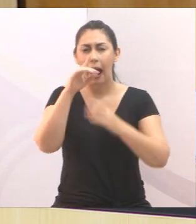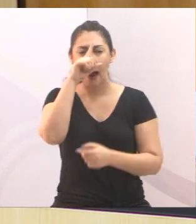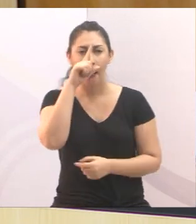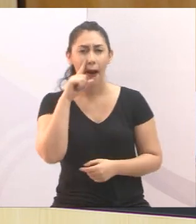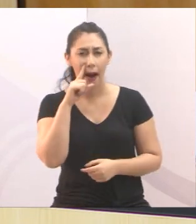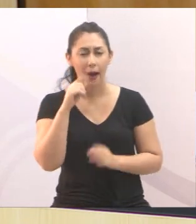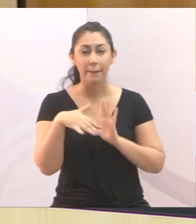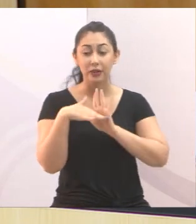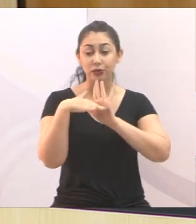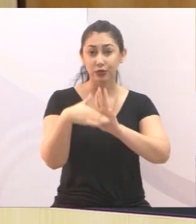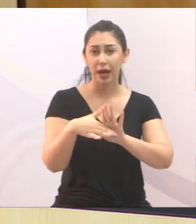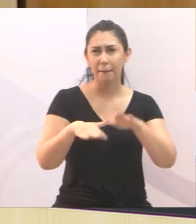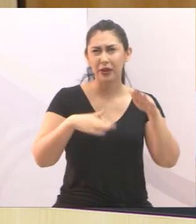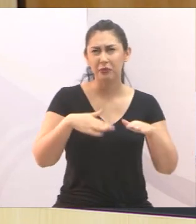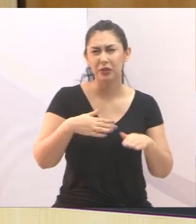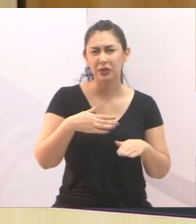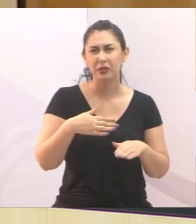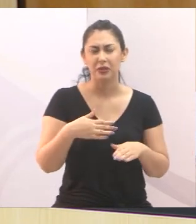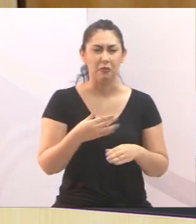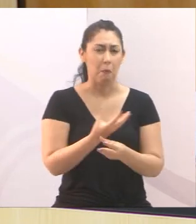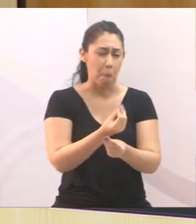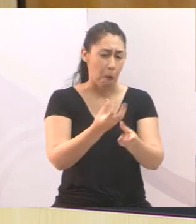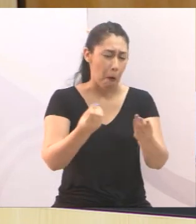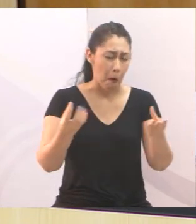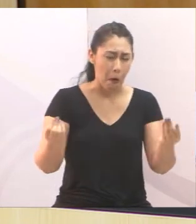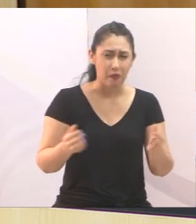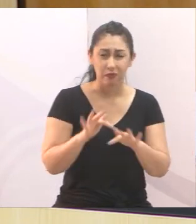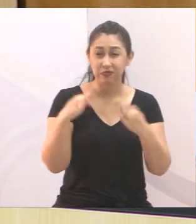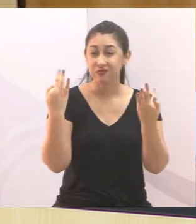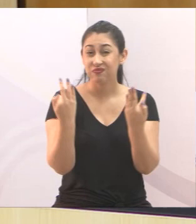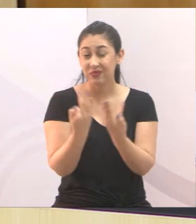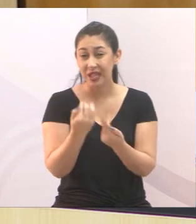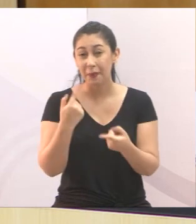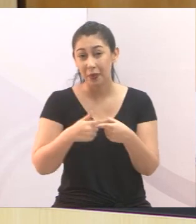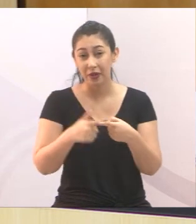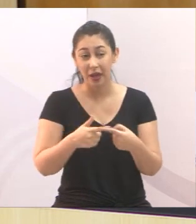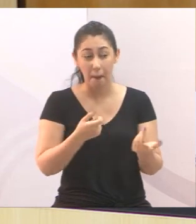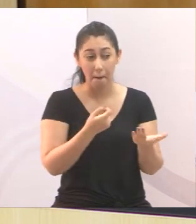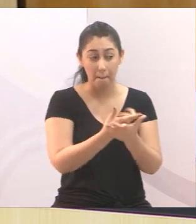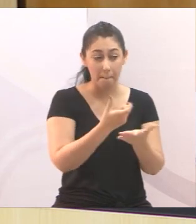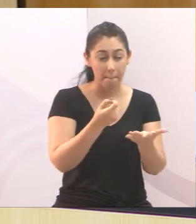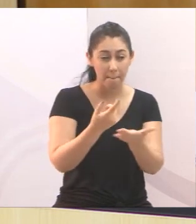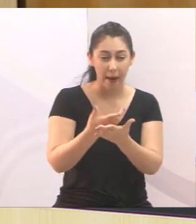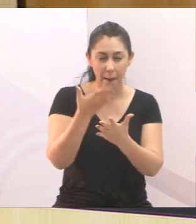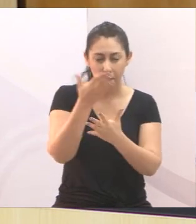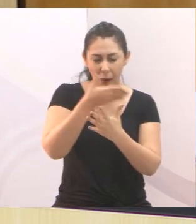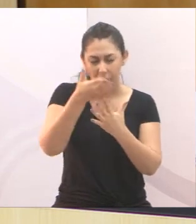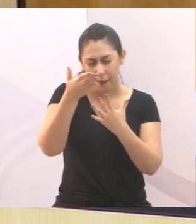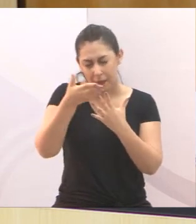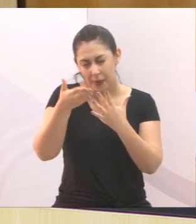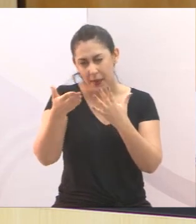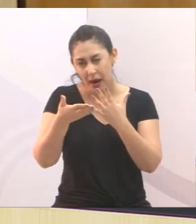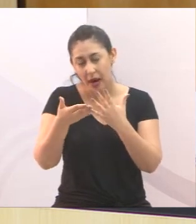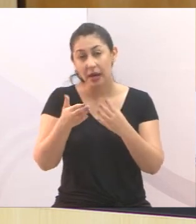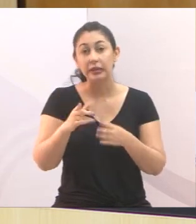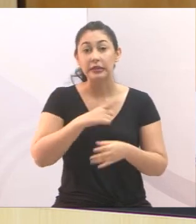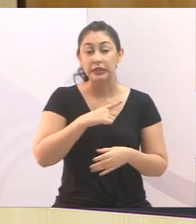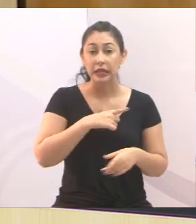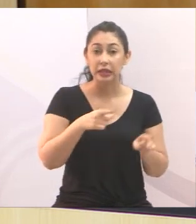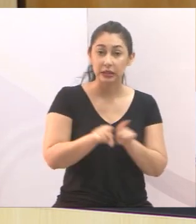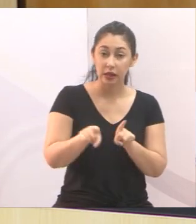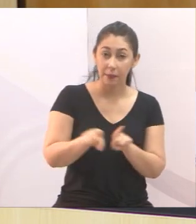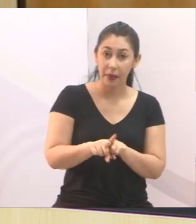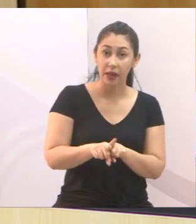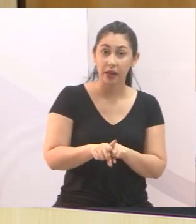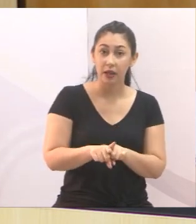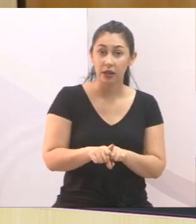cerca de 1,6 milhões de famílias de baixa renda, com financiamento habitacional até 2024, programa este que conta com taxas